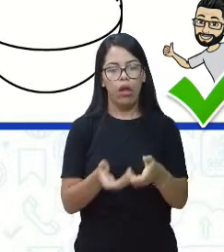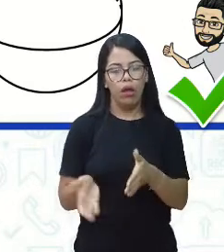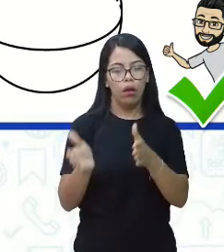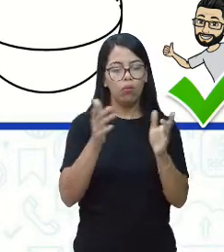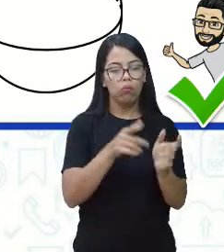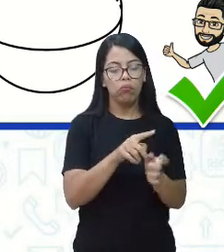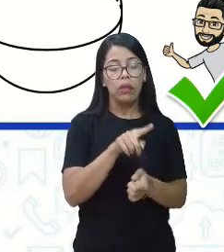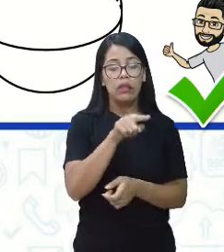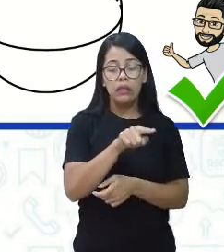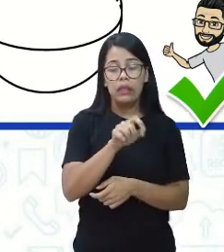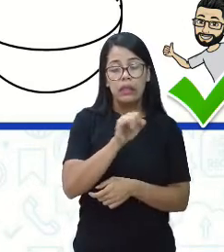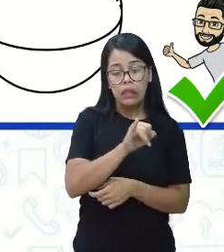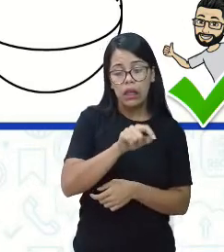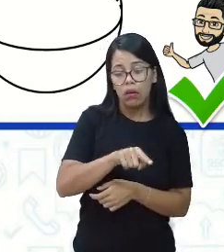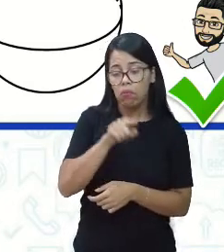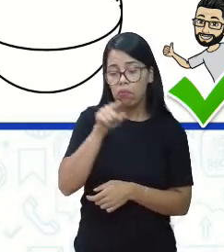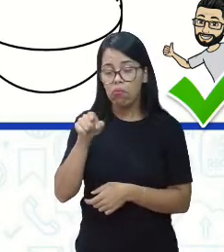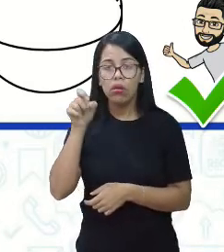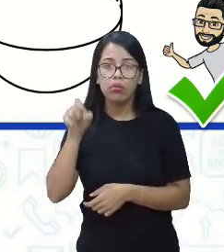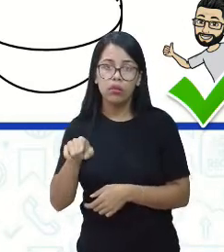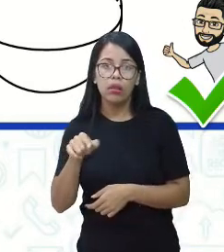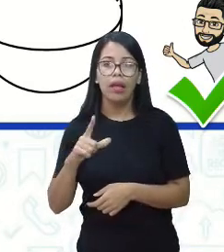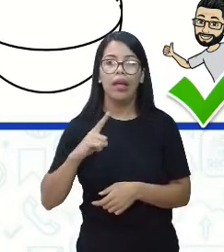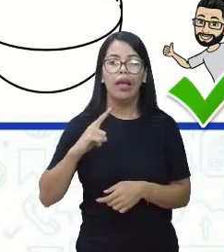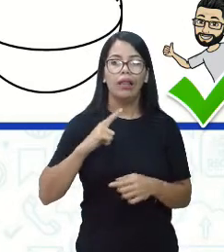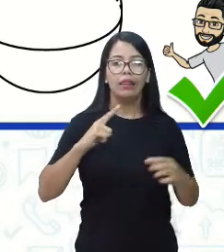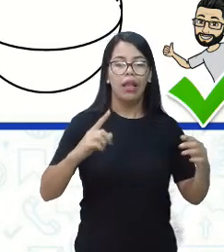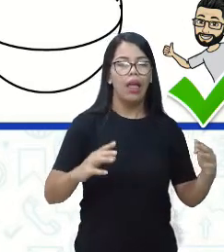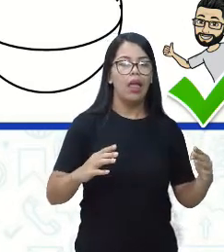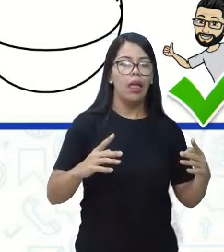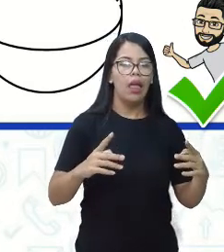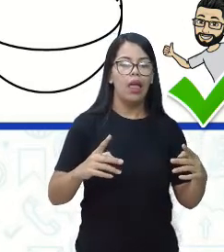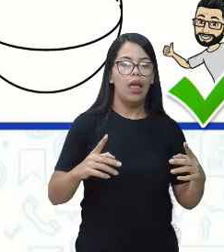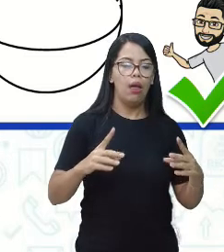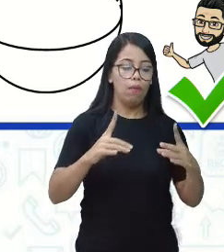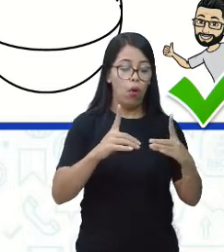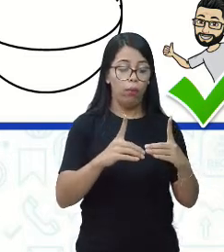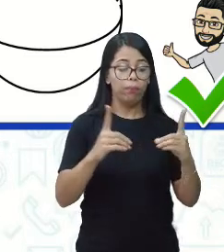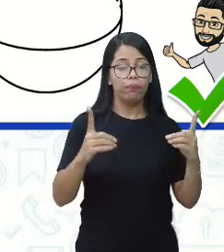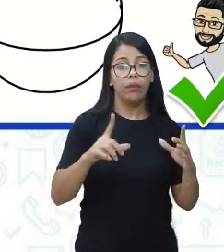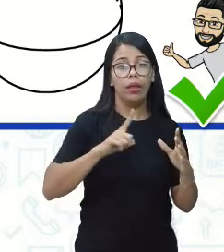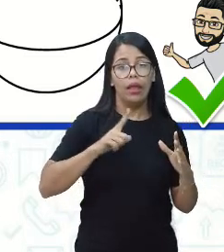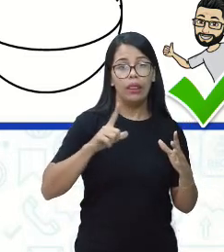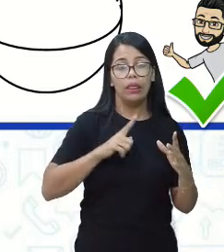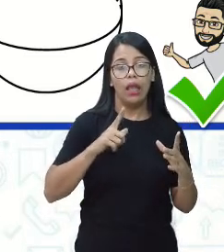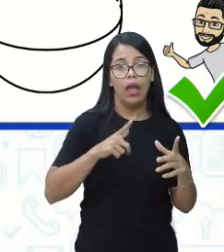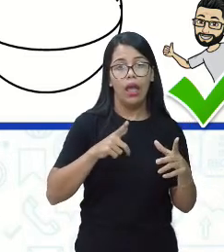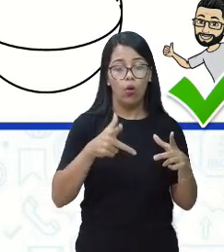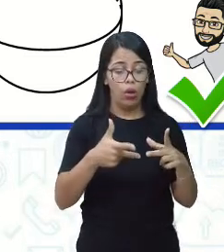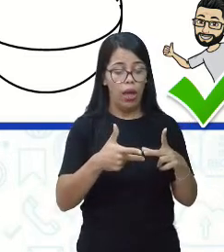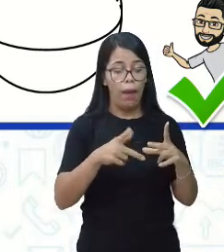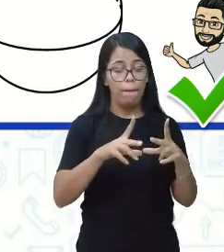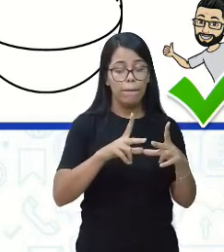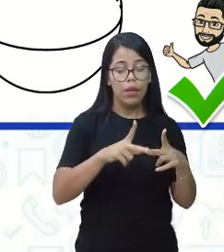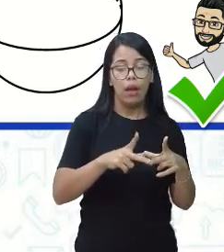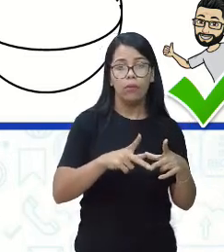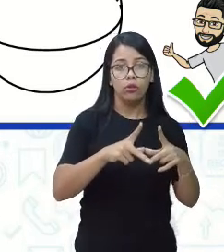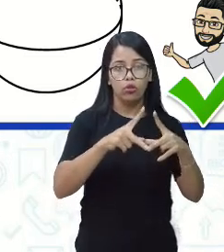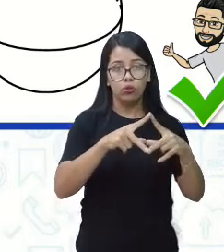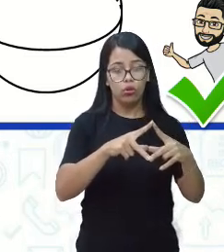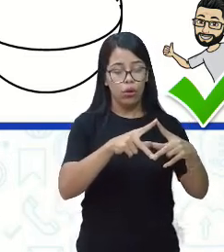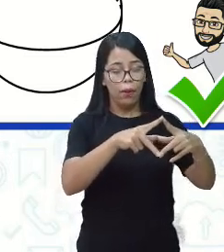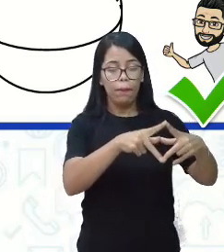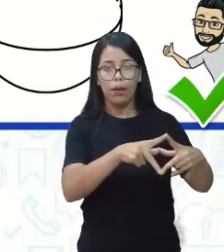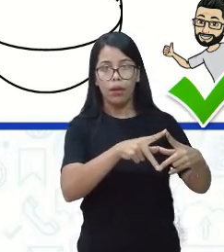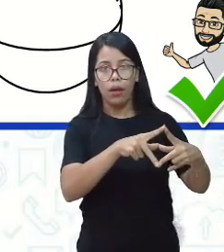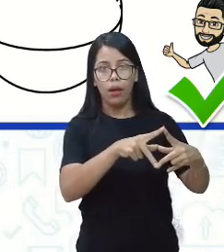redondos. Então, eu tenho ali, ó, as pirâmides do Egito, que são chamados de poliedros, tá? Porque são formados por segmentos de